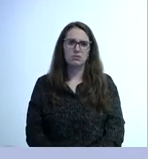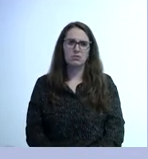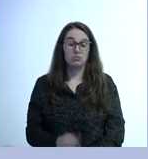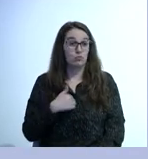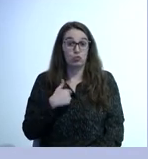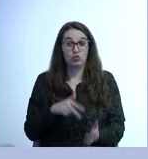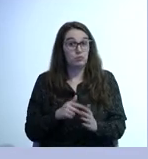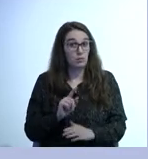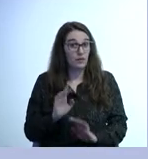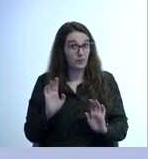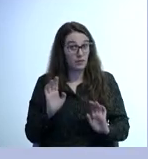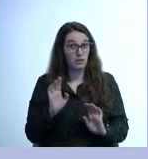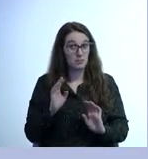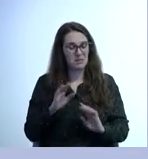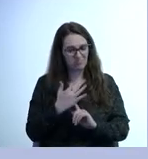inesperada, não é?